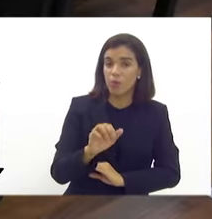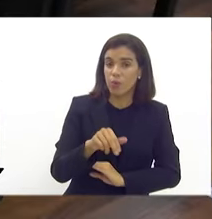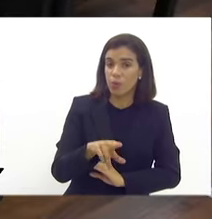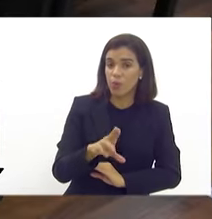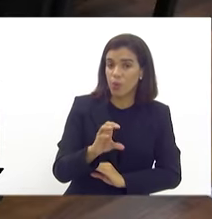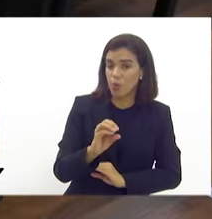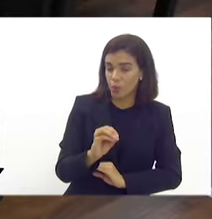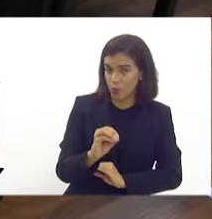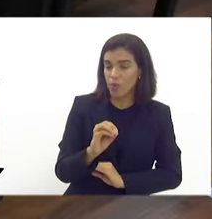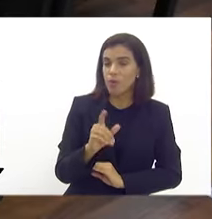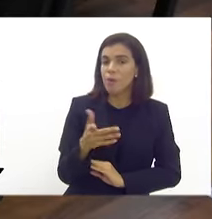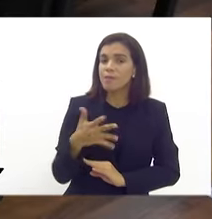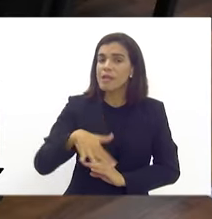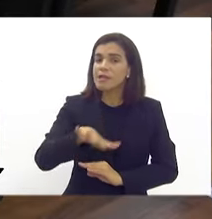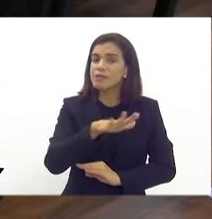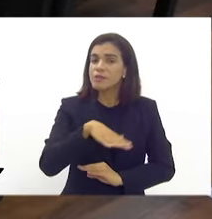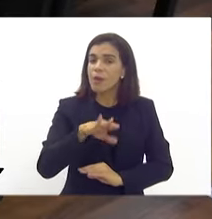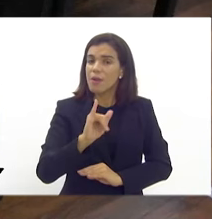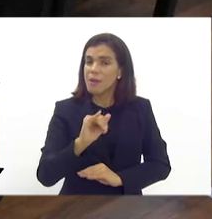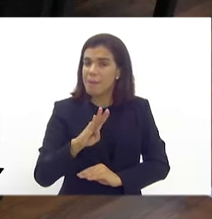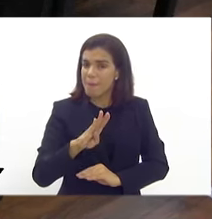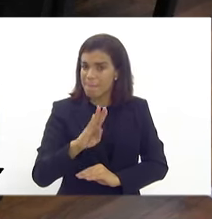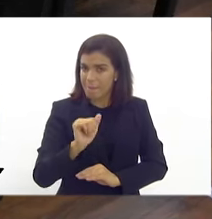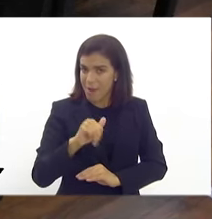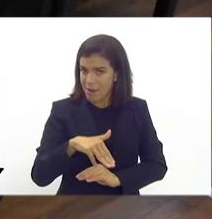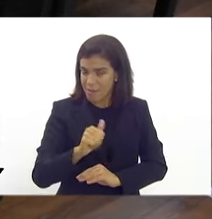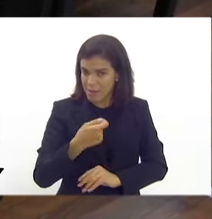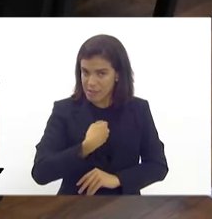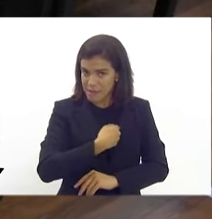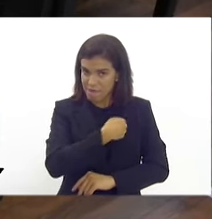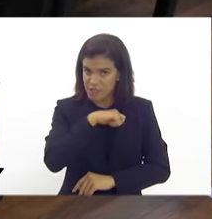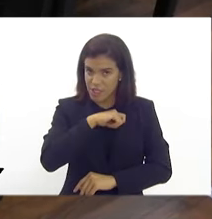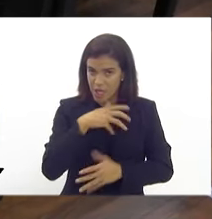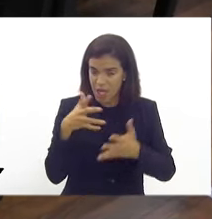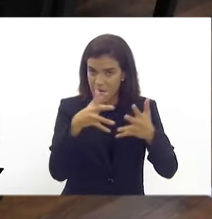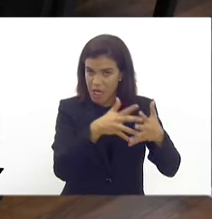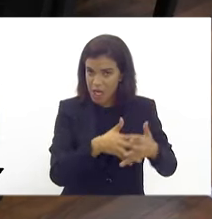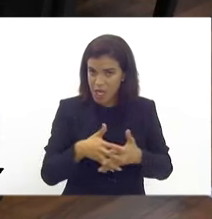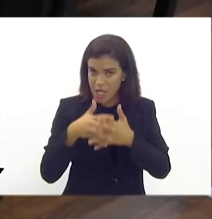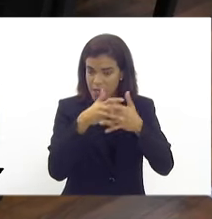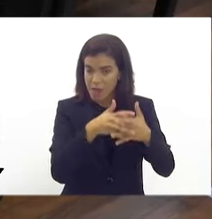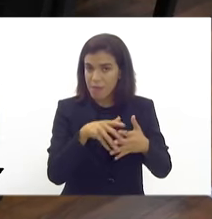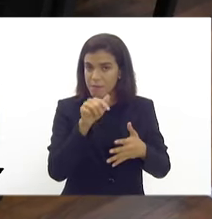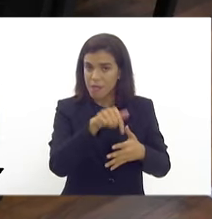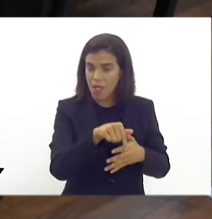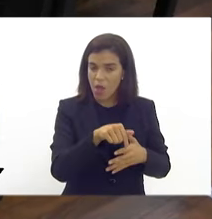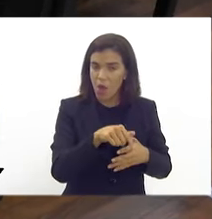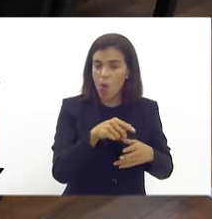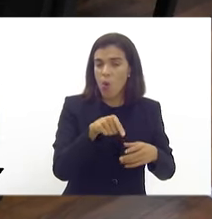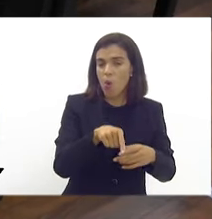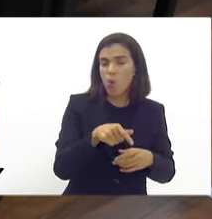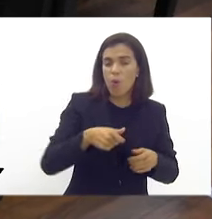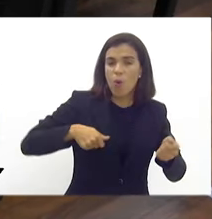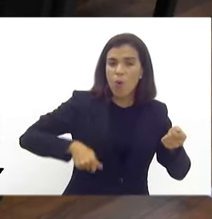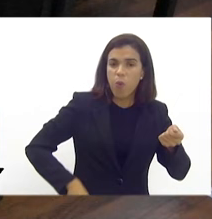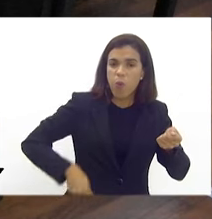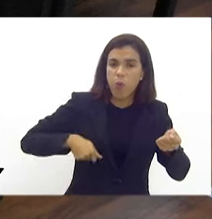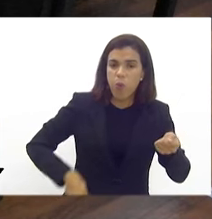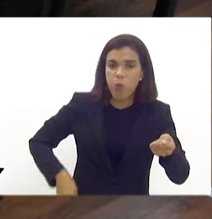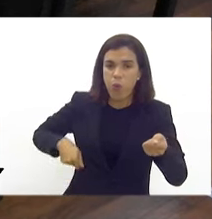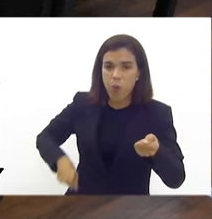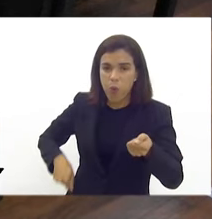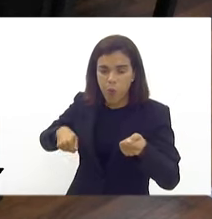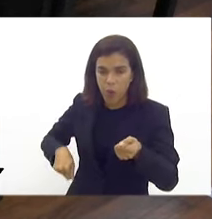então o então no caso I Bamba vai ter que fiscalizar um caminhão com agrotóxico de São Paulo pro Rio não não t mandando I